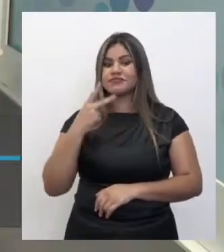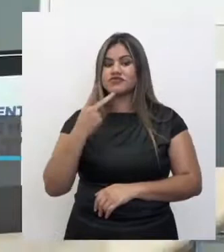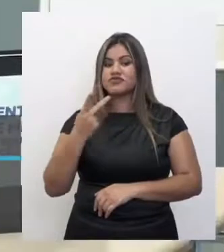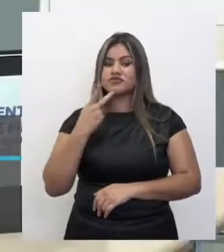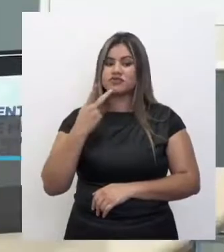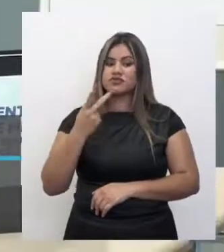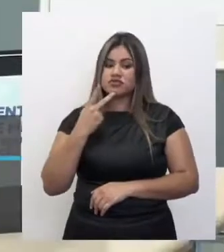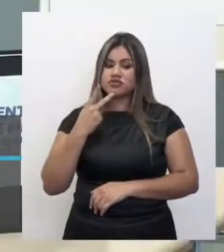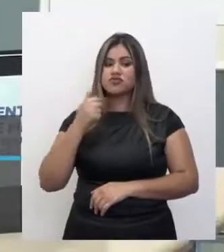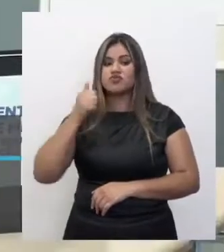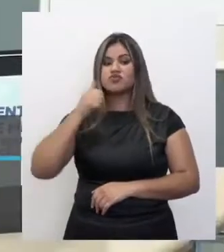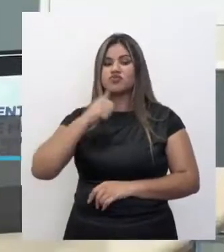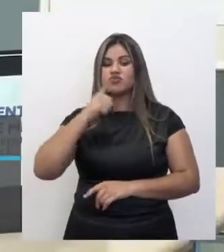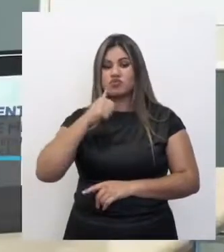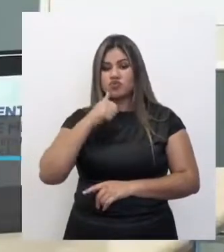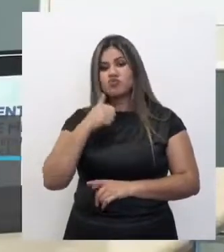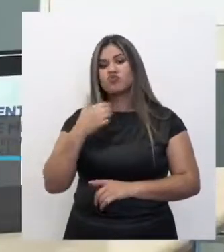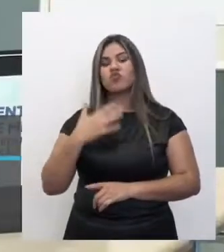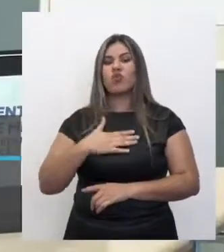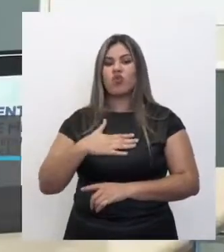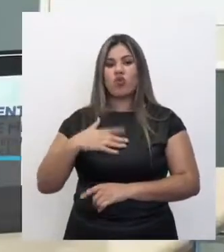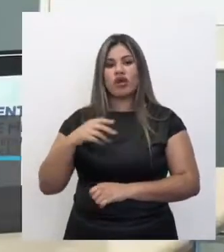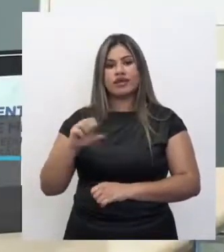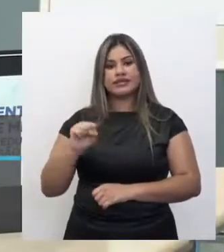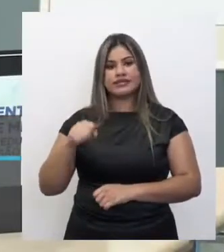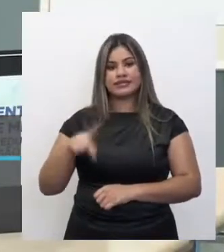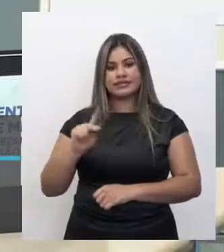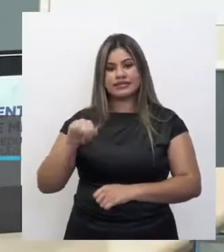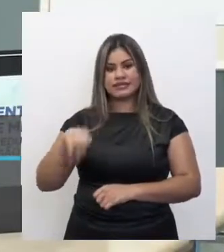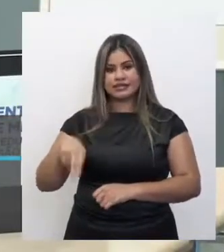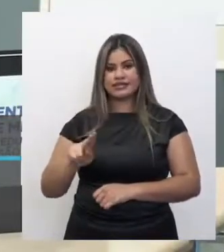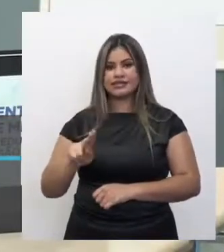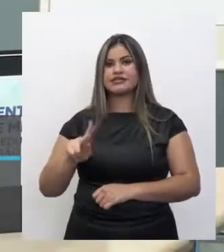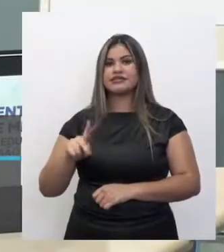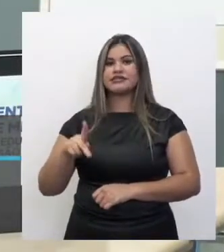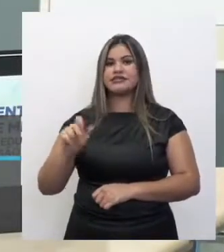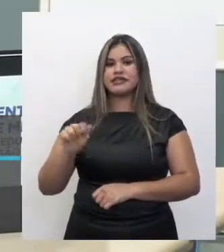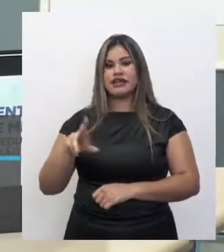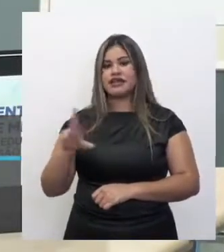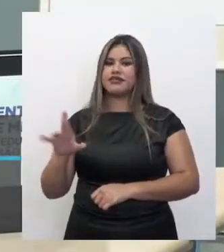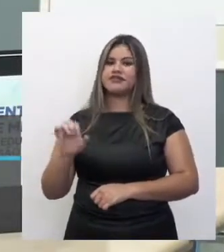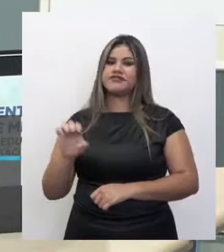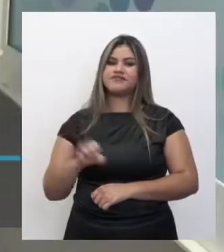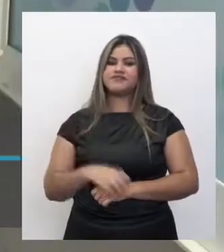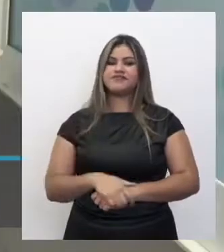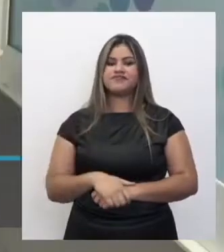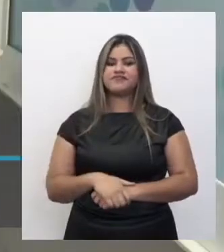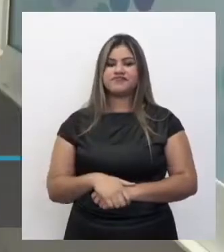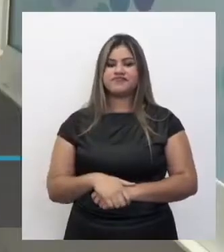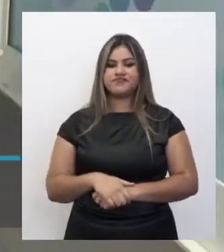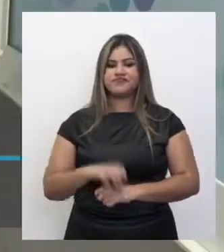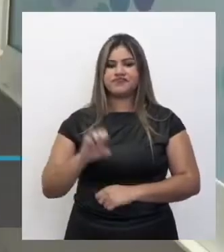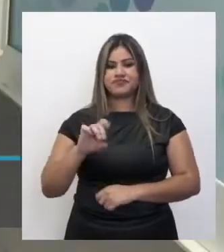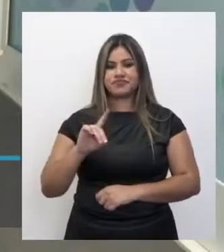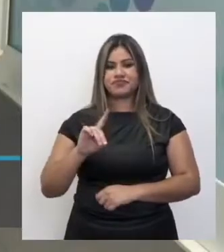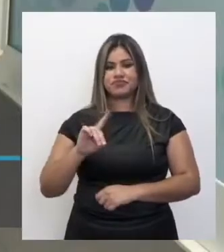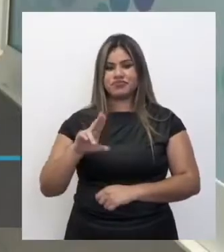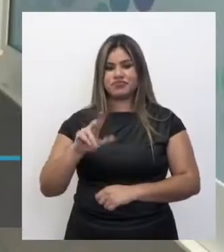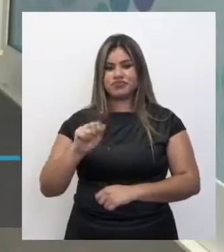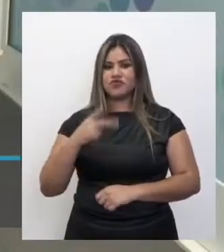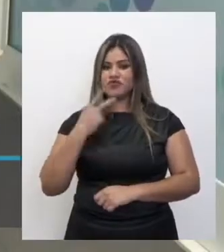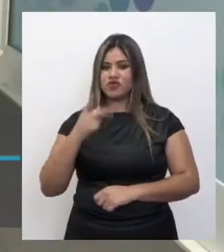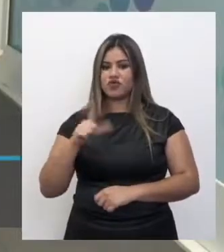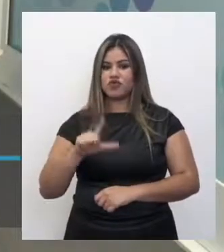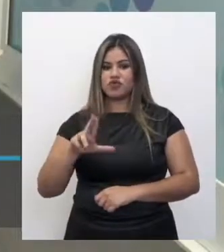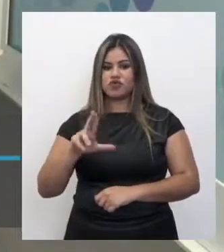sobre skincare. Fala qual que é a blogueira para eu conhecer, não sei quem é. O Eduardo fala do Lucas Lira. E faz